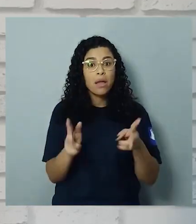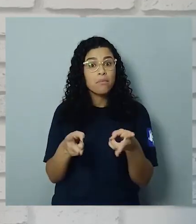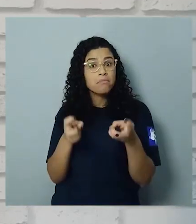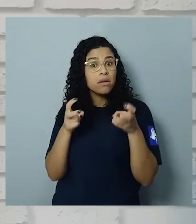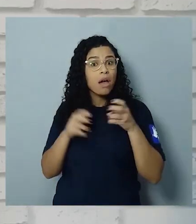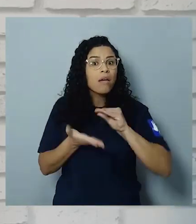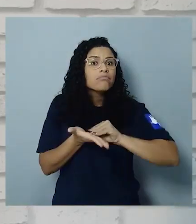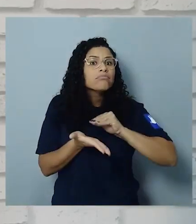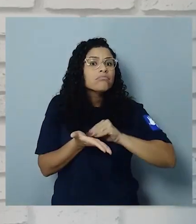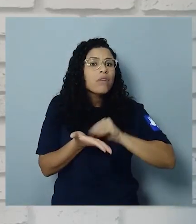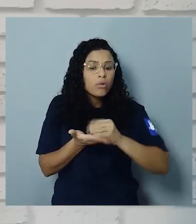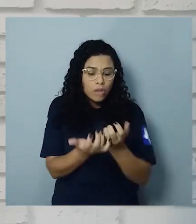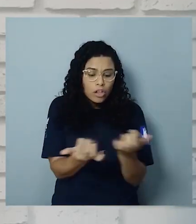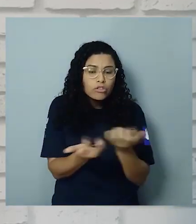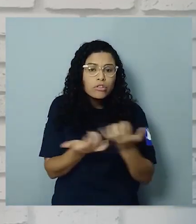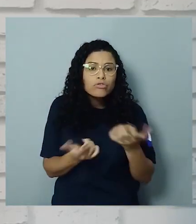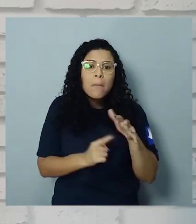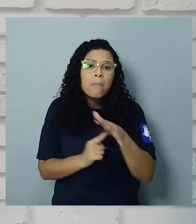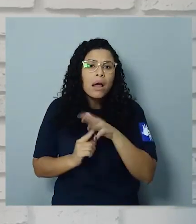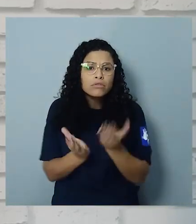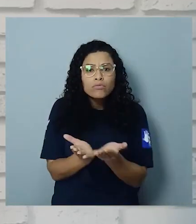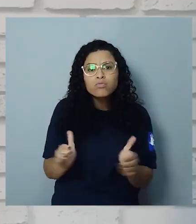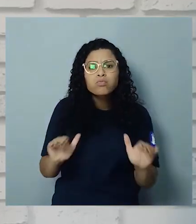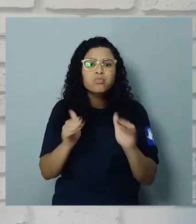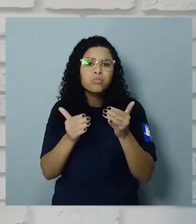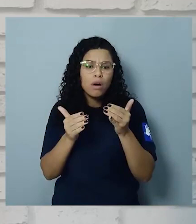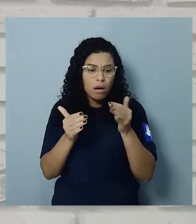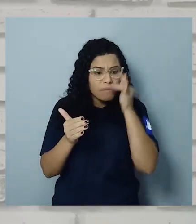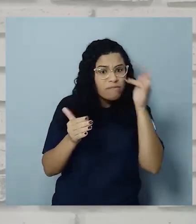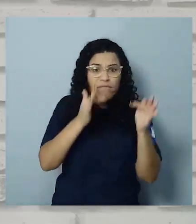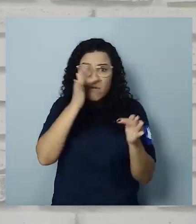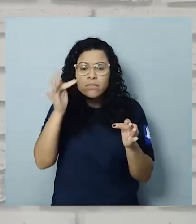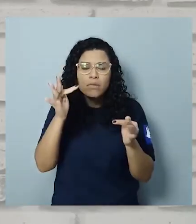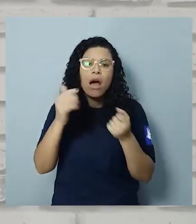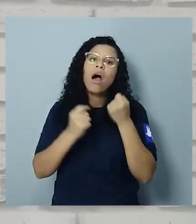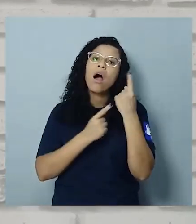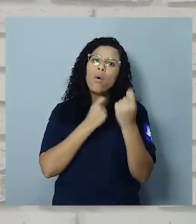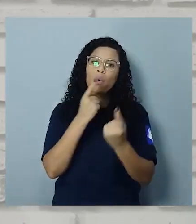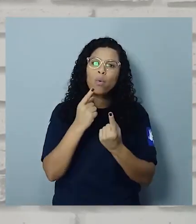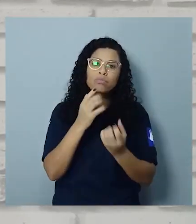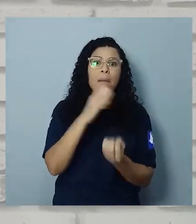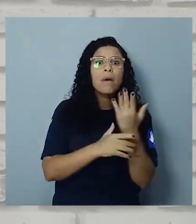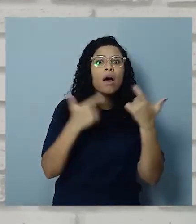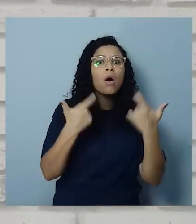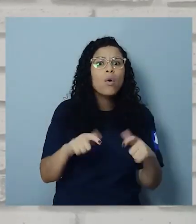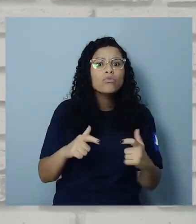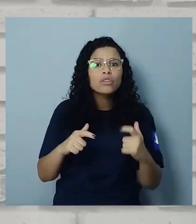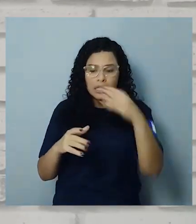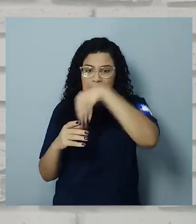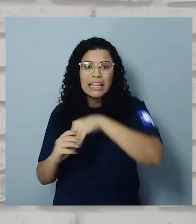que com a falta de jardins praças vasos e plantas alguns acabam